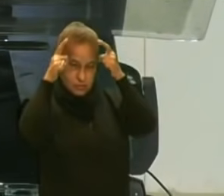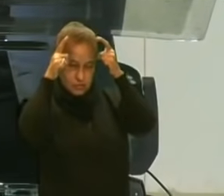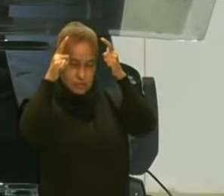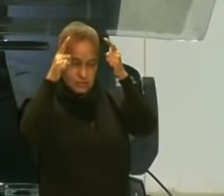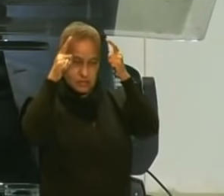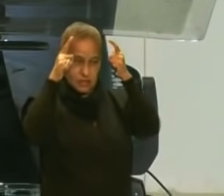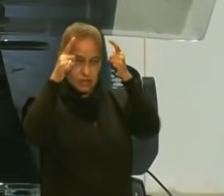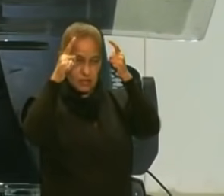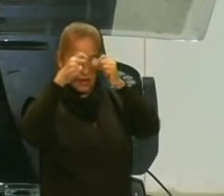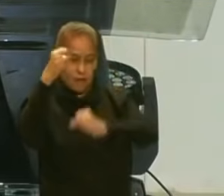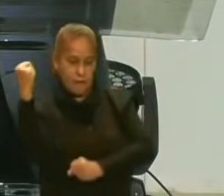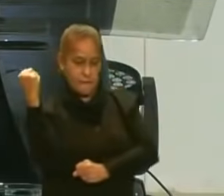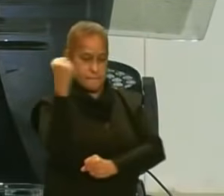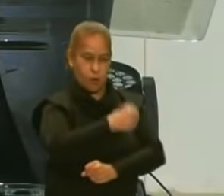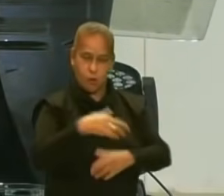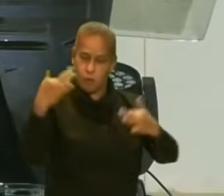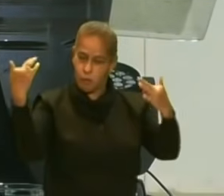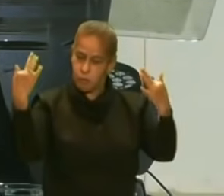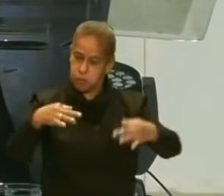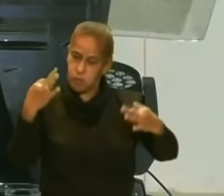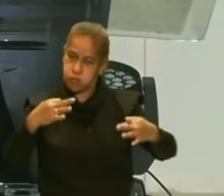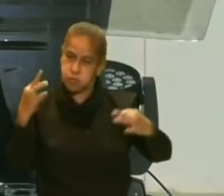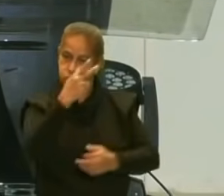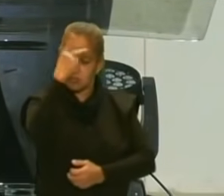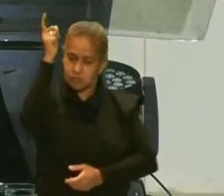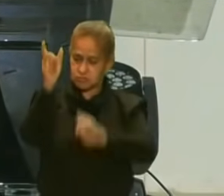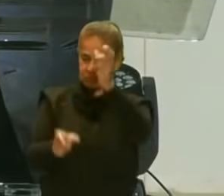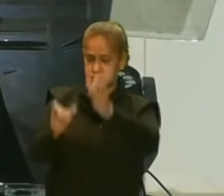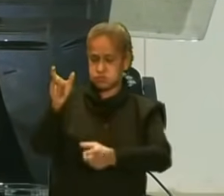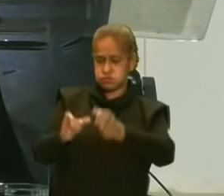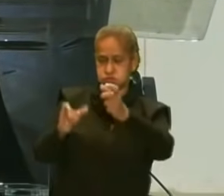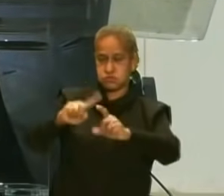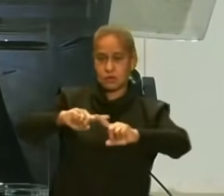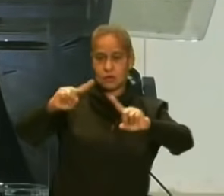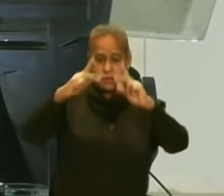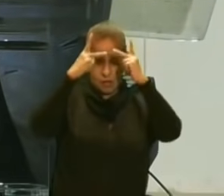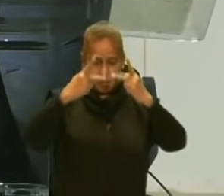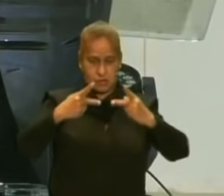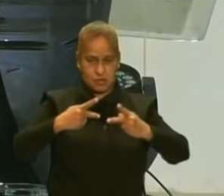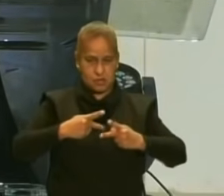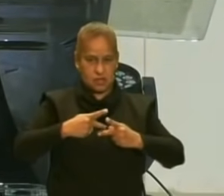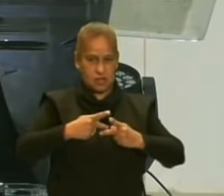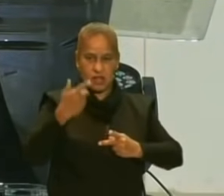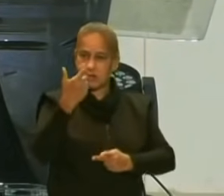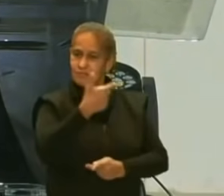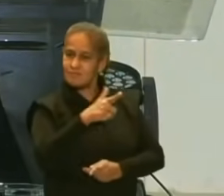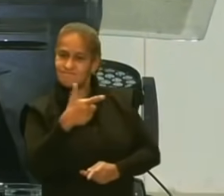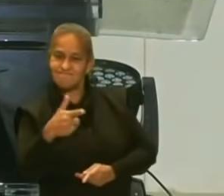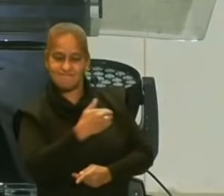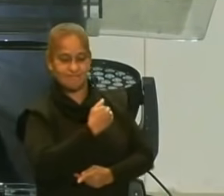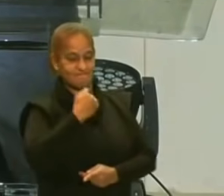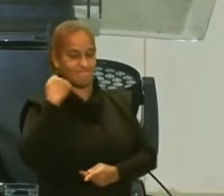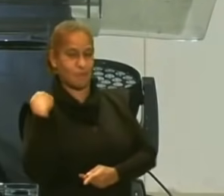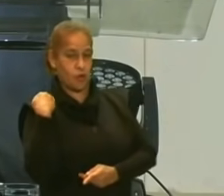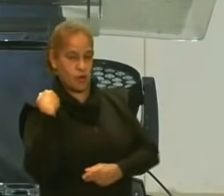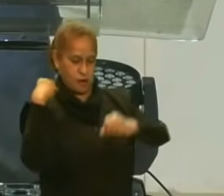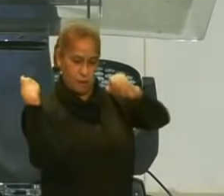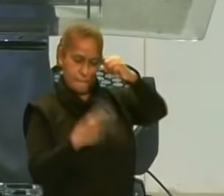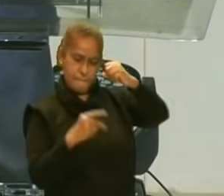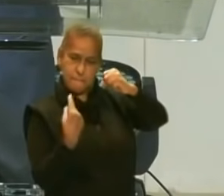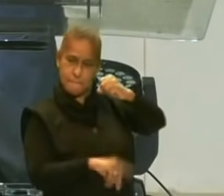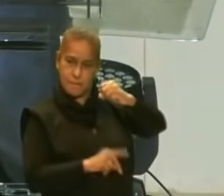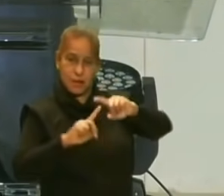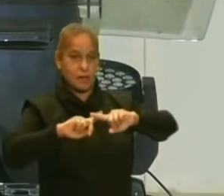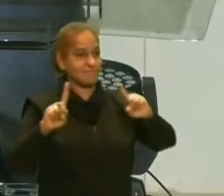quais feriam as pessoas. O restante da humanidade que não morreu por essas pragas, nem assim